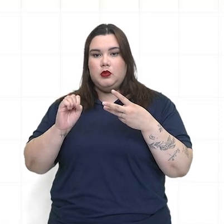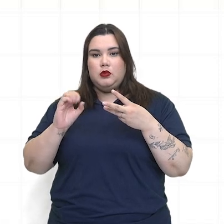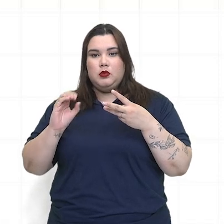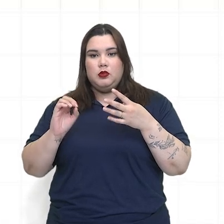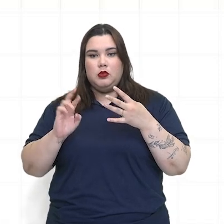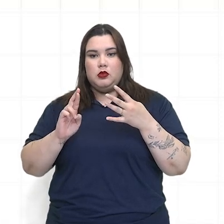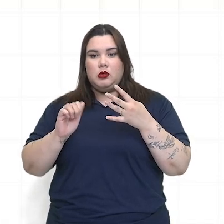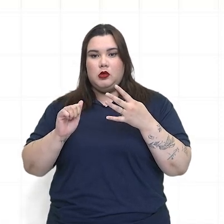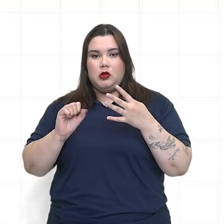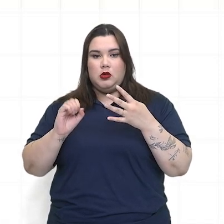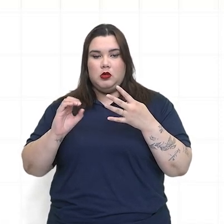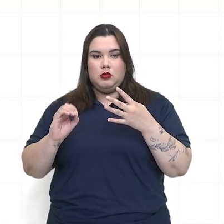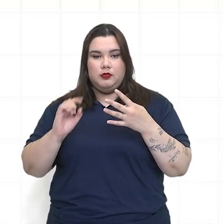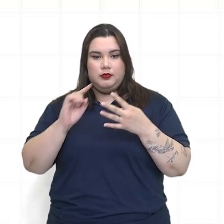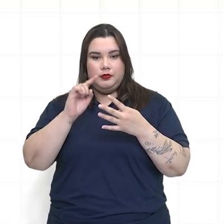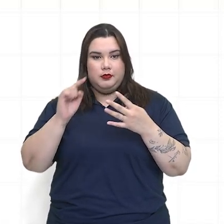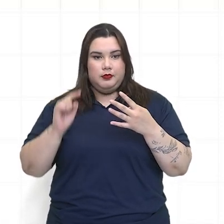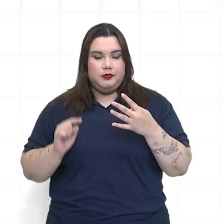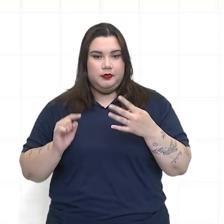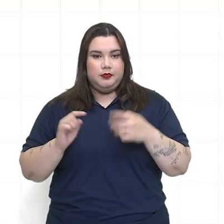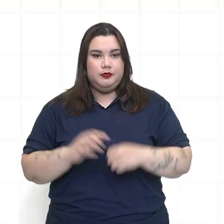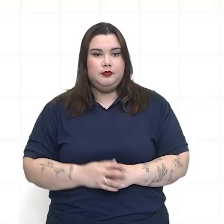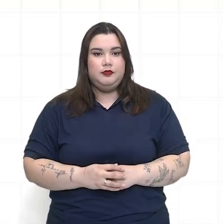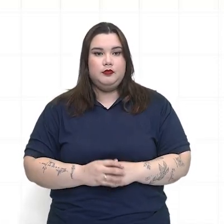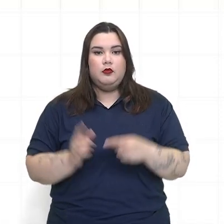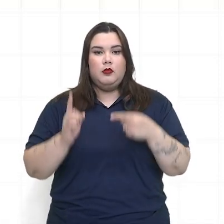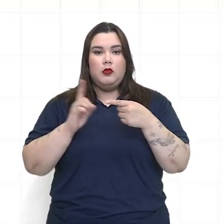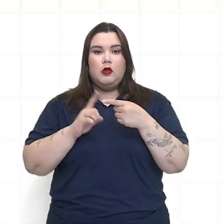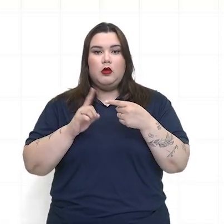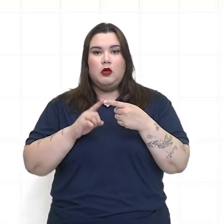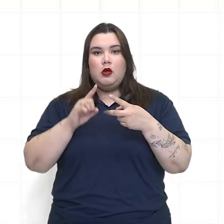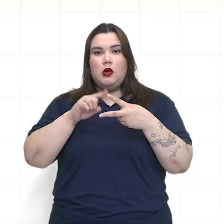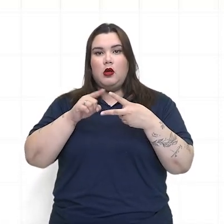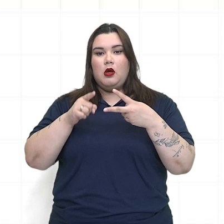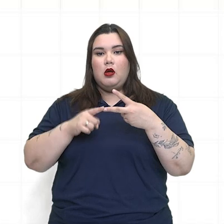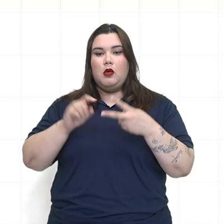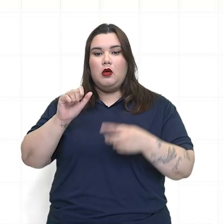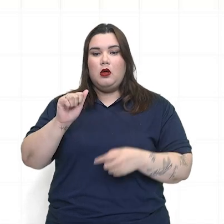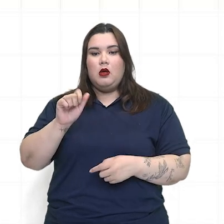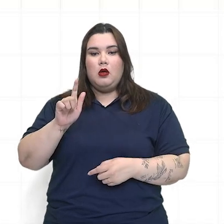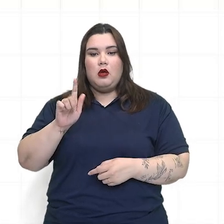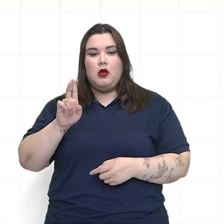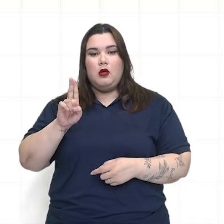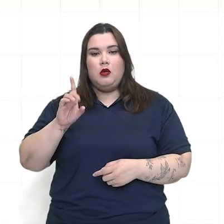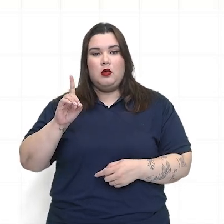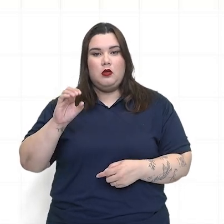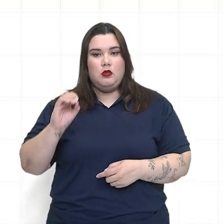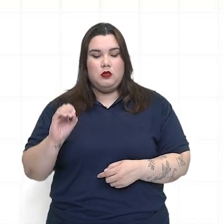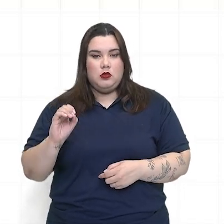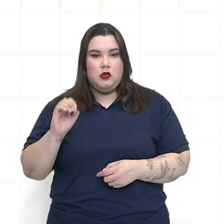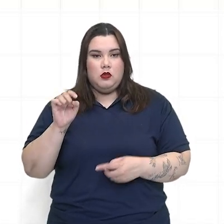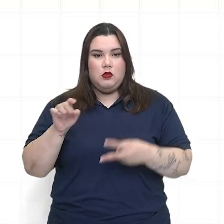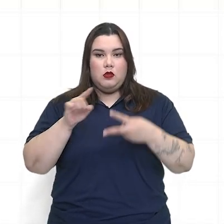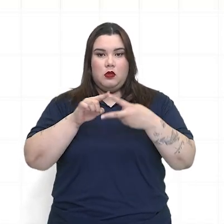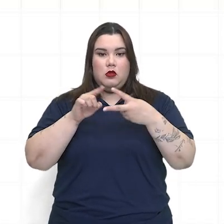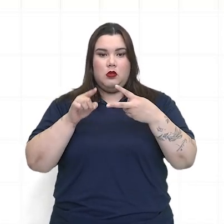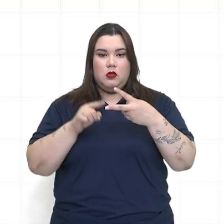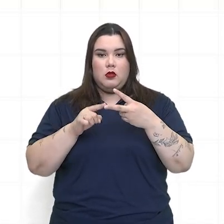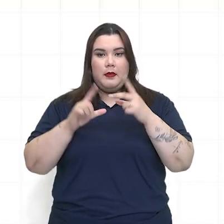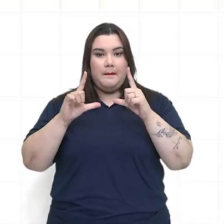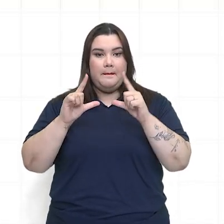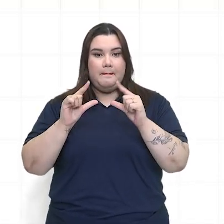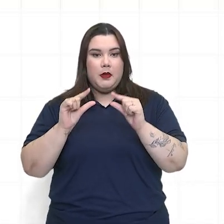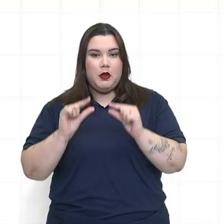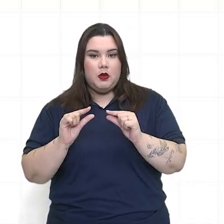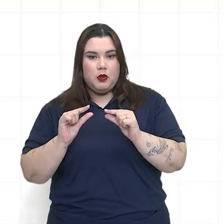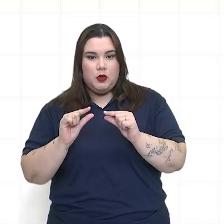ver cada um deles. Primeiro, o ângulo agudo. Ele é o ângulo cuja medida da abertura é